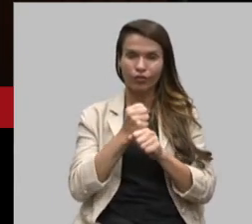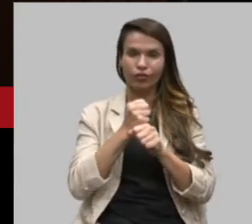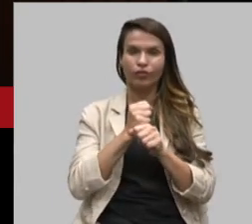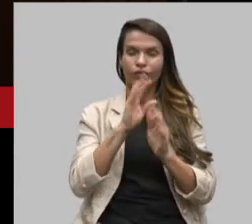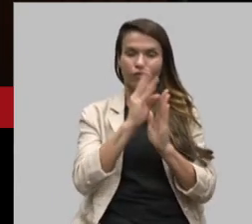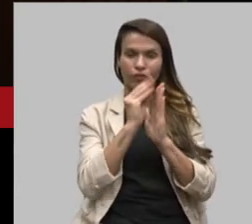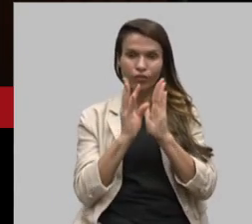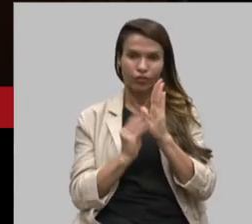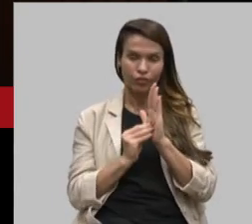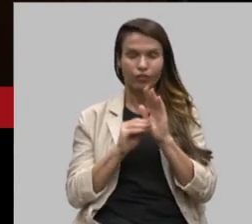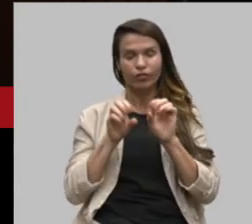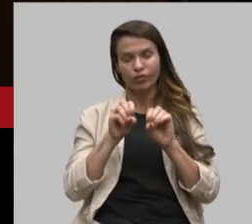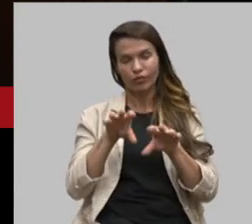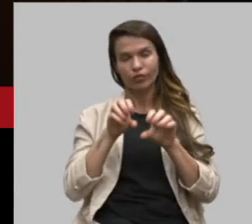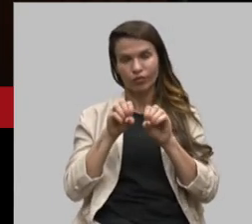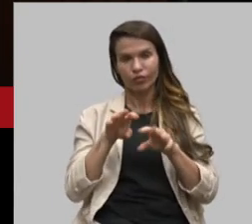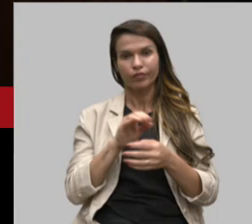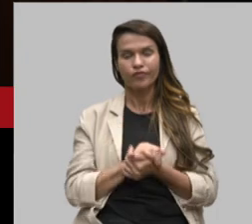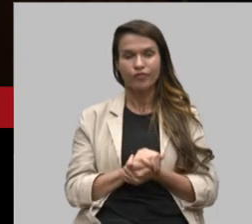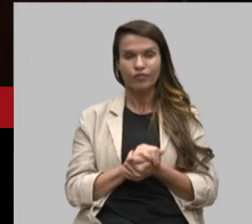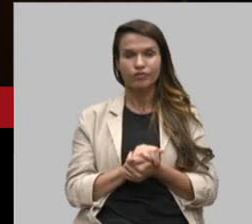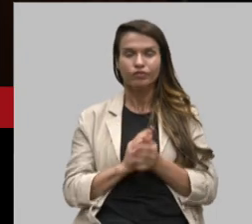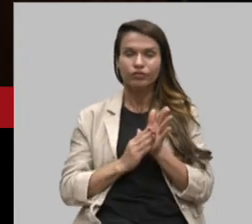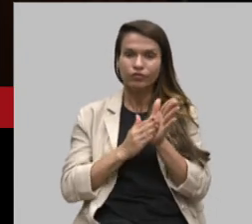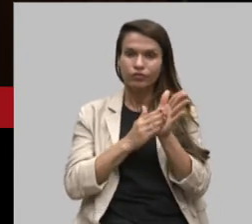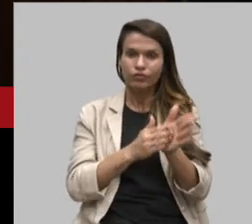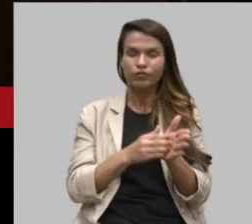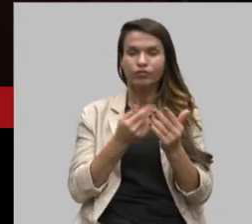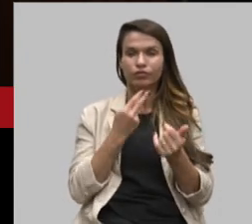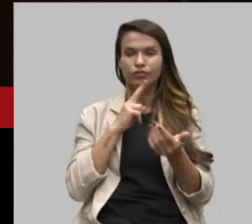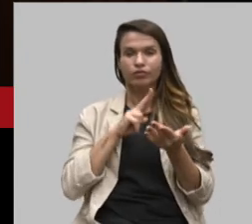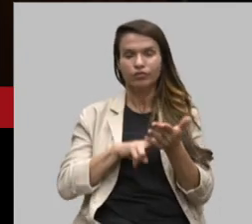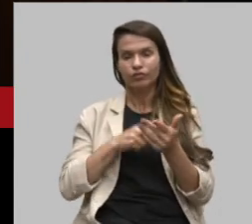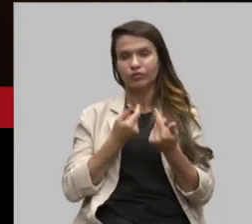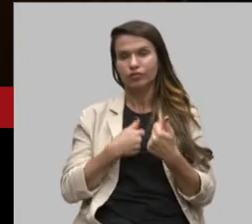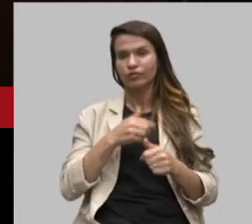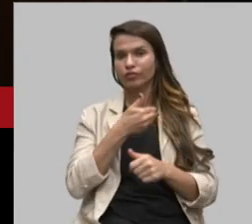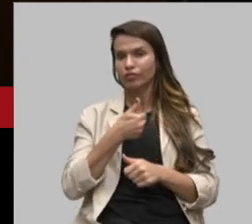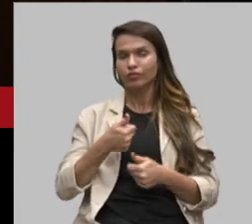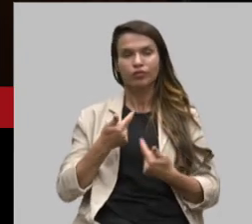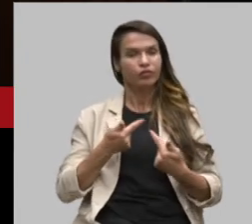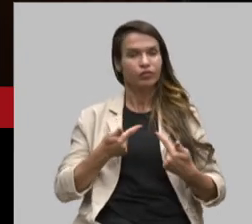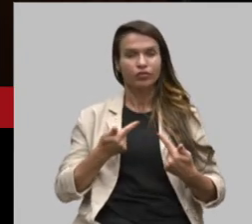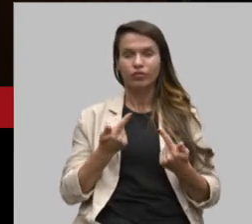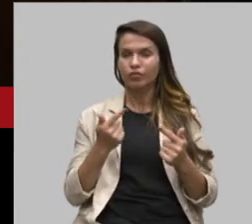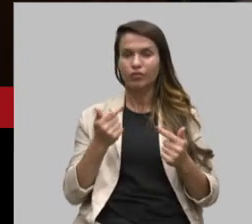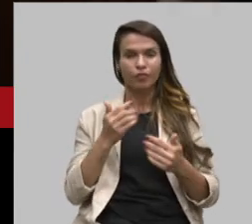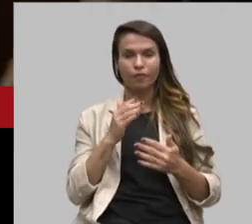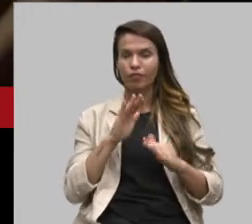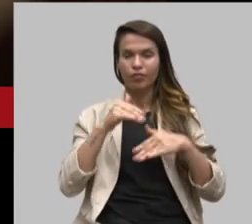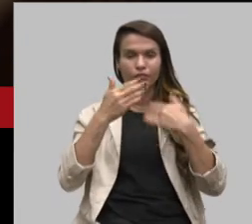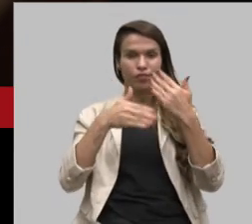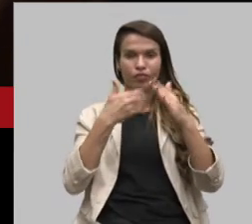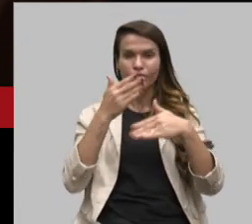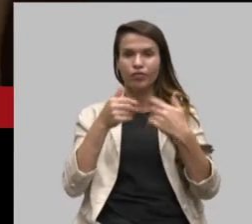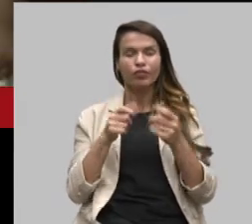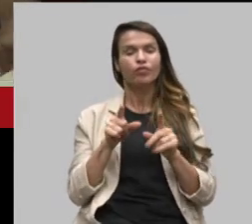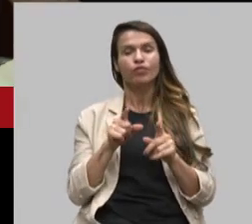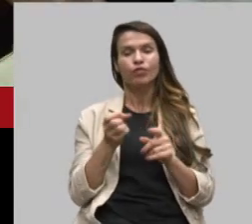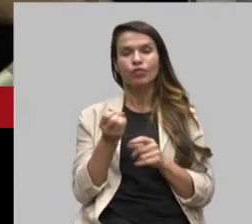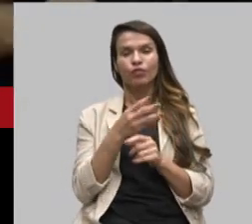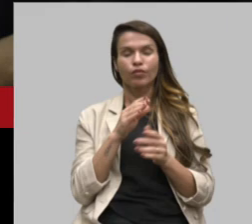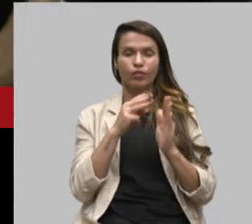lecionados seguindo uma cartilha do governo que não obtém êxito nas dinâmicas das aulas no novo método a